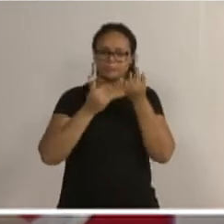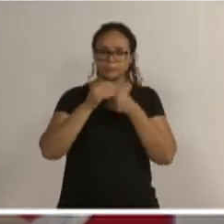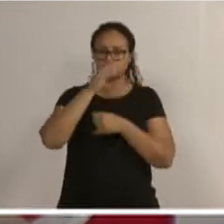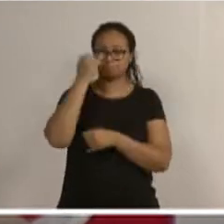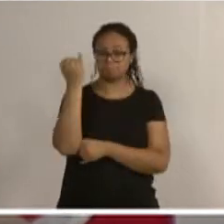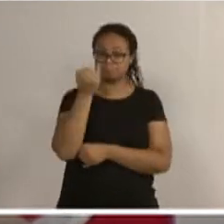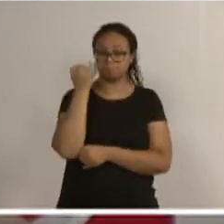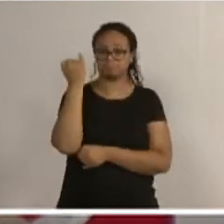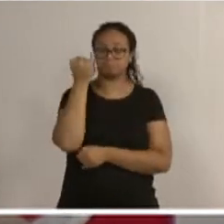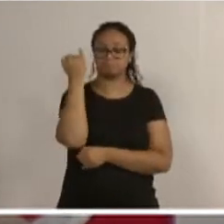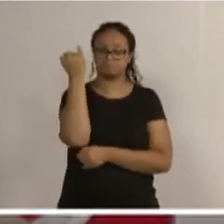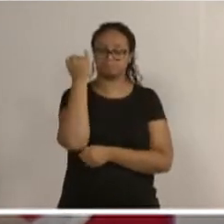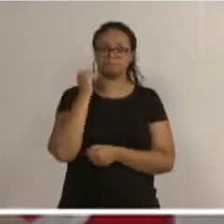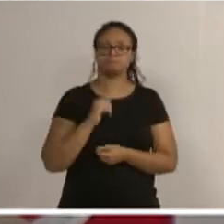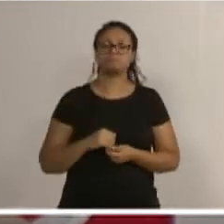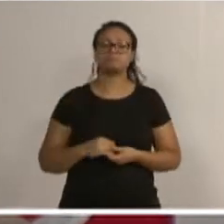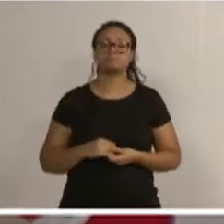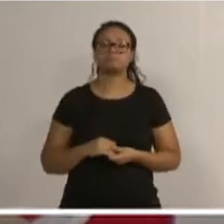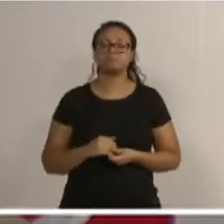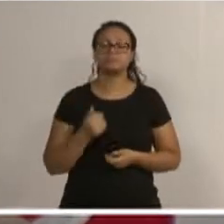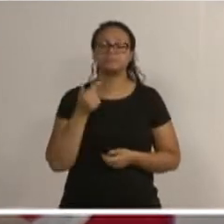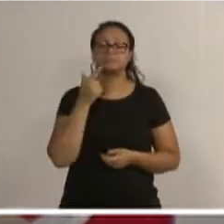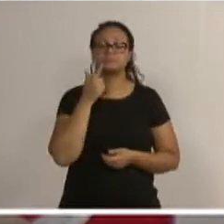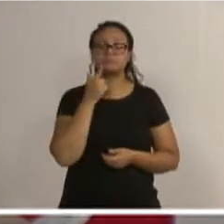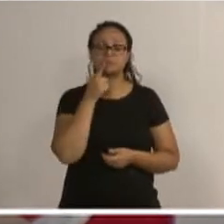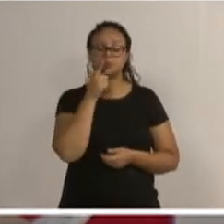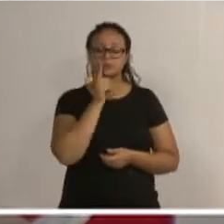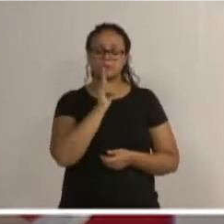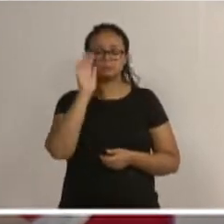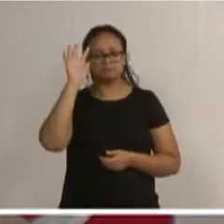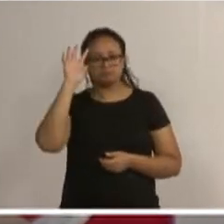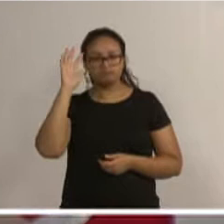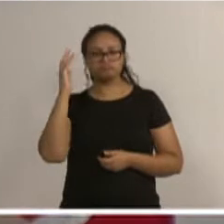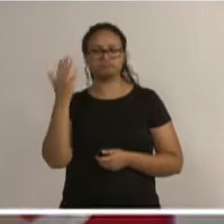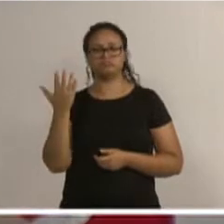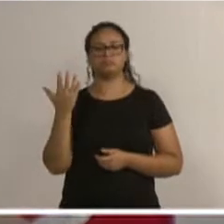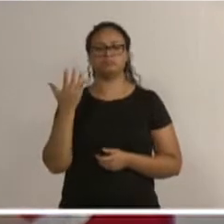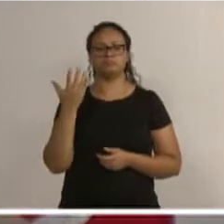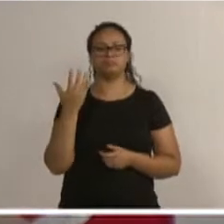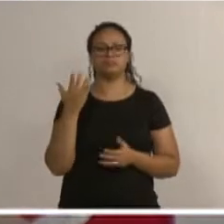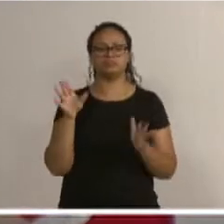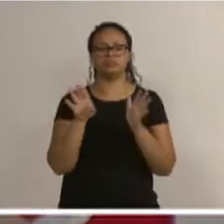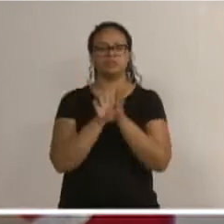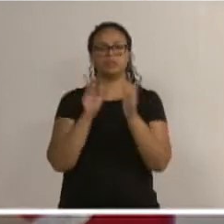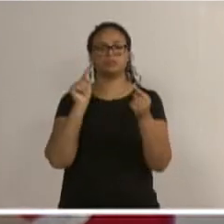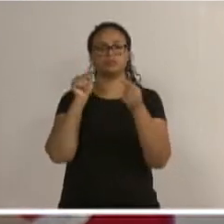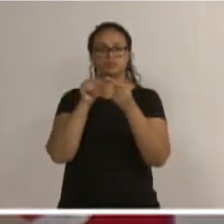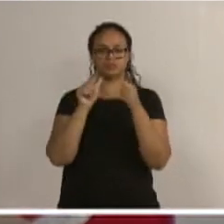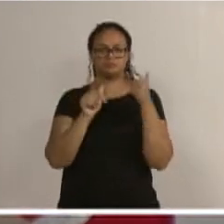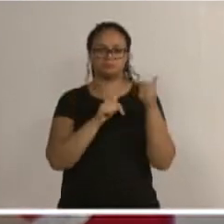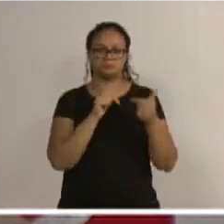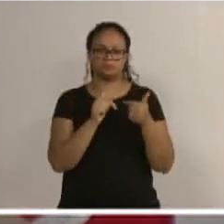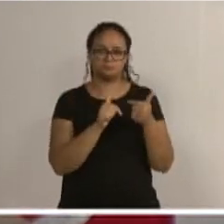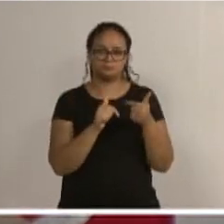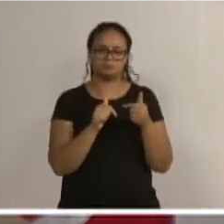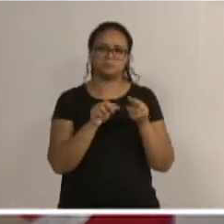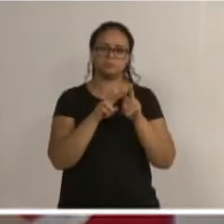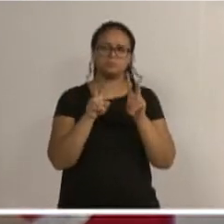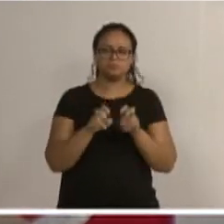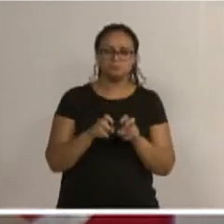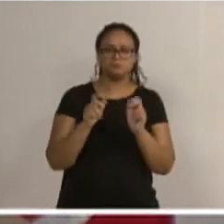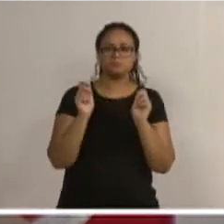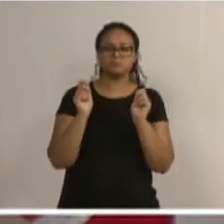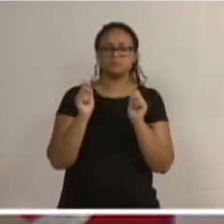se chegar ao resultado esperado dos trabalhos, assunto que será certamente explanado